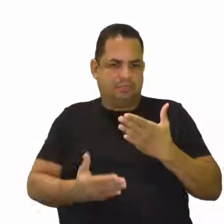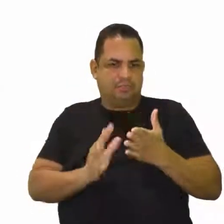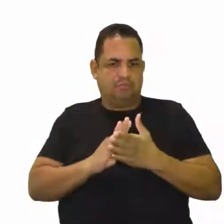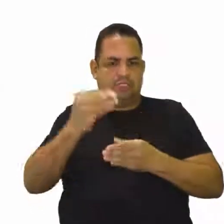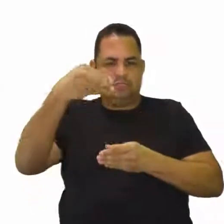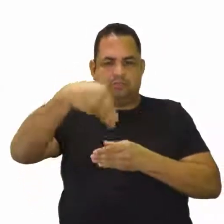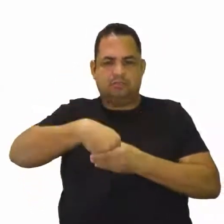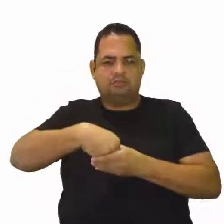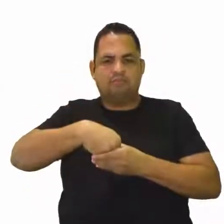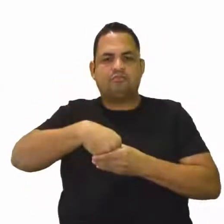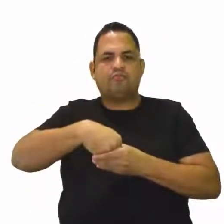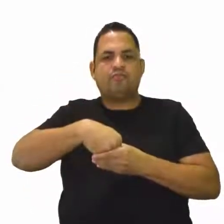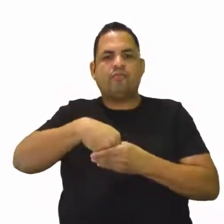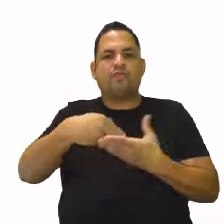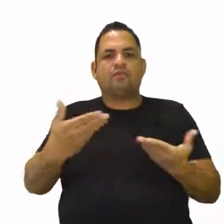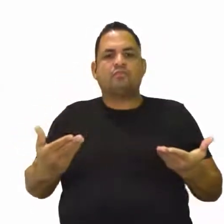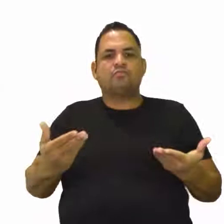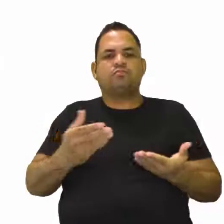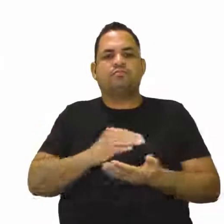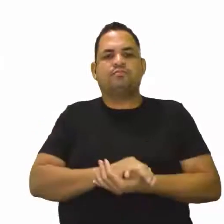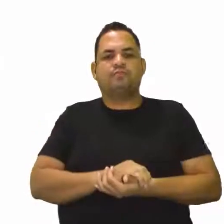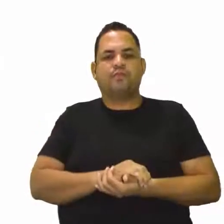derrotado.